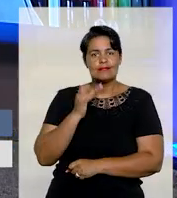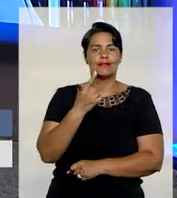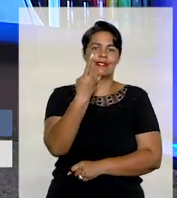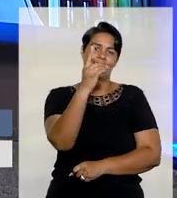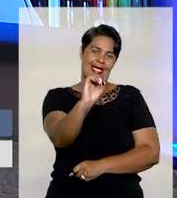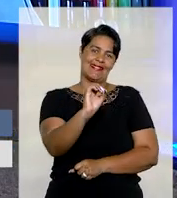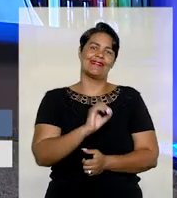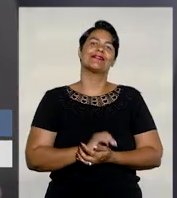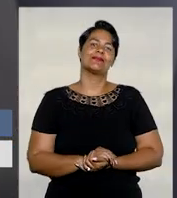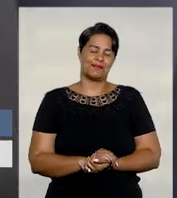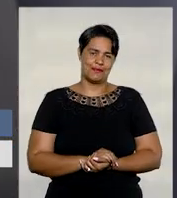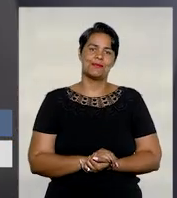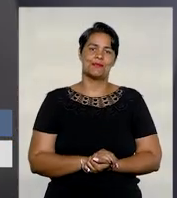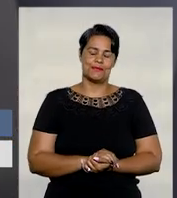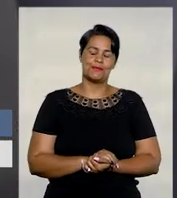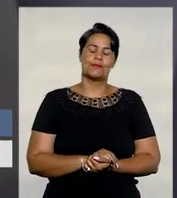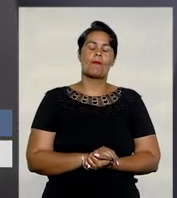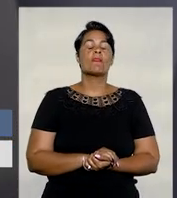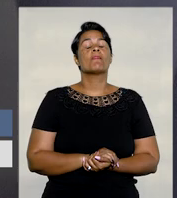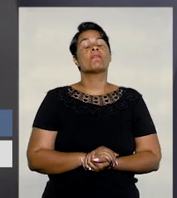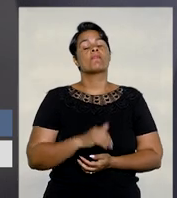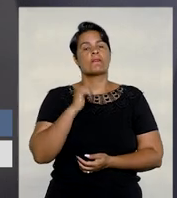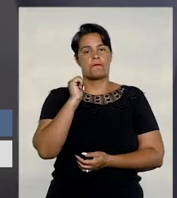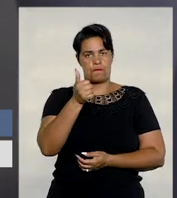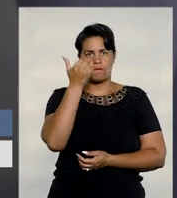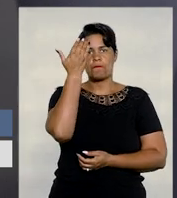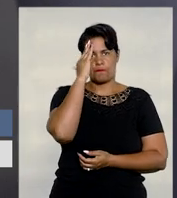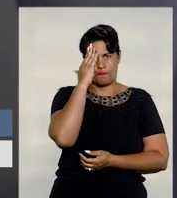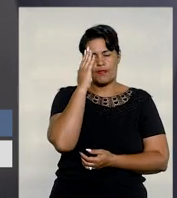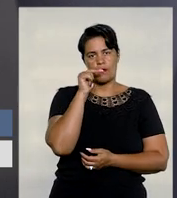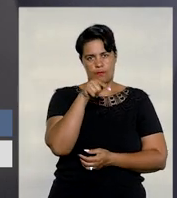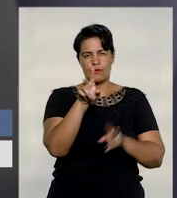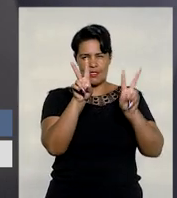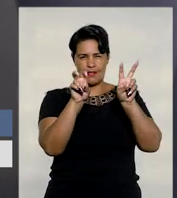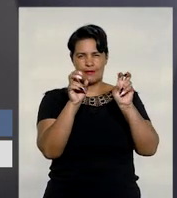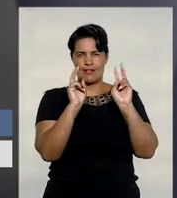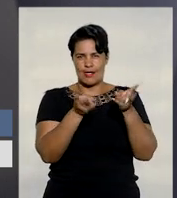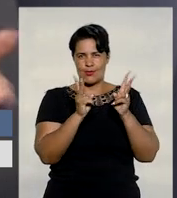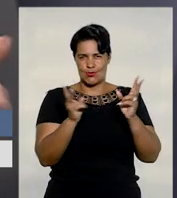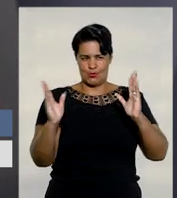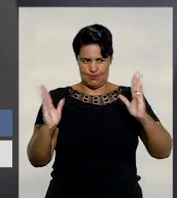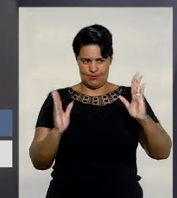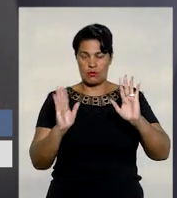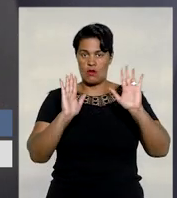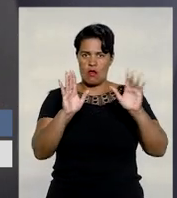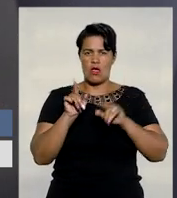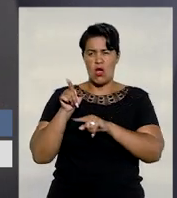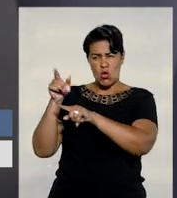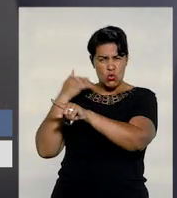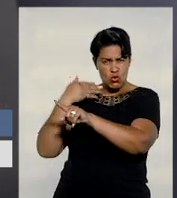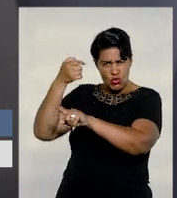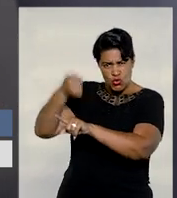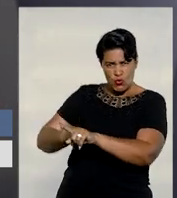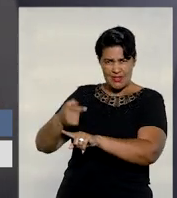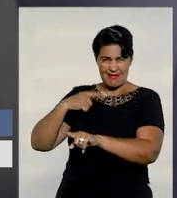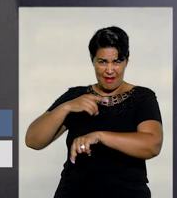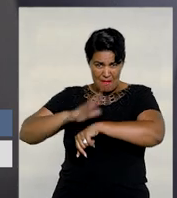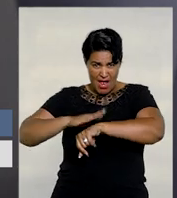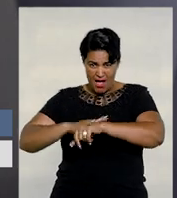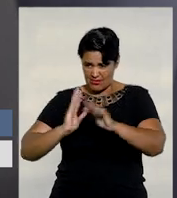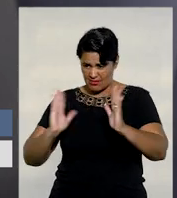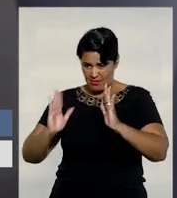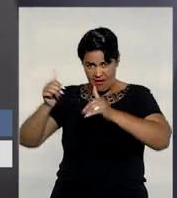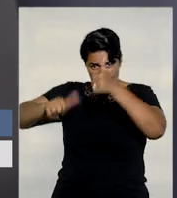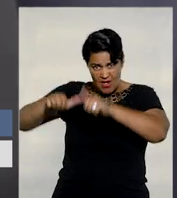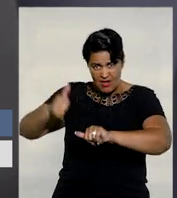portanto, 10 dias. Falando ainda sobre esses prazos, professora Thais, para o magistrado, né, para o julgador, há um tempo legal